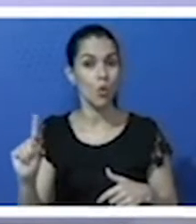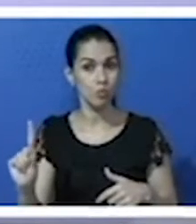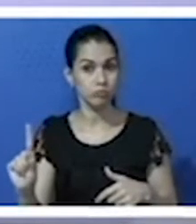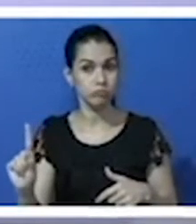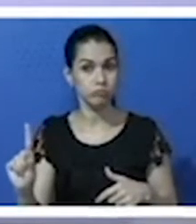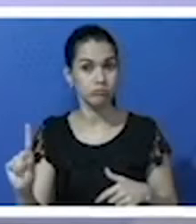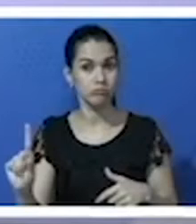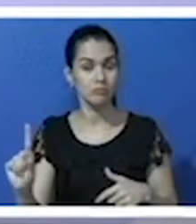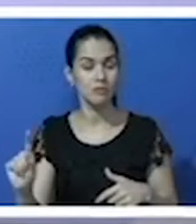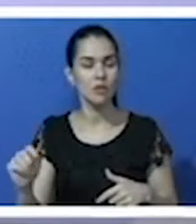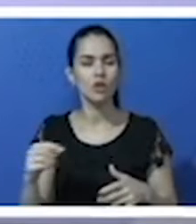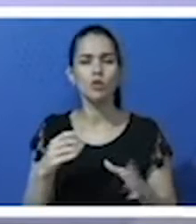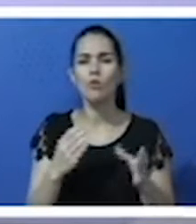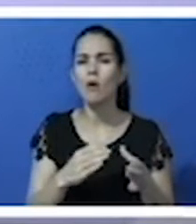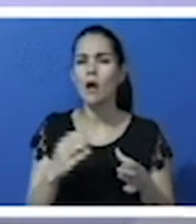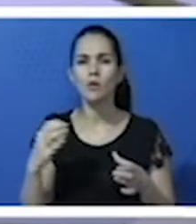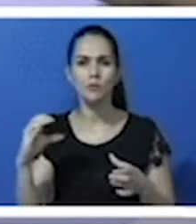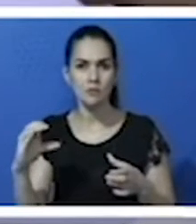C, colocou 6.